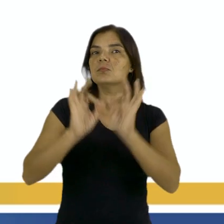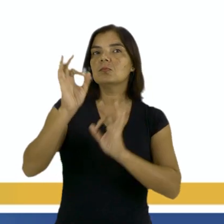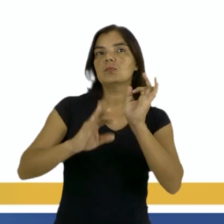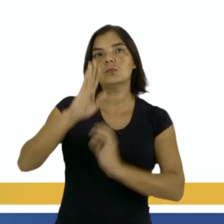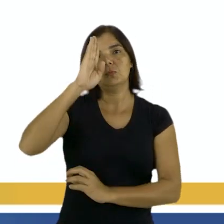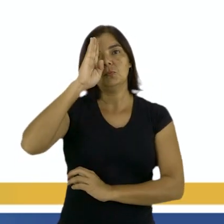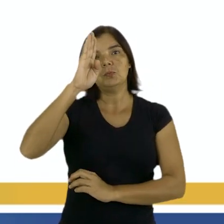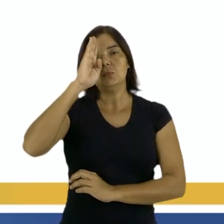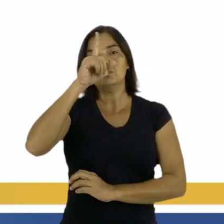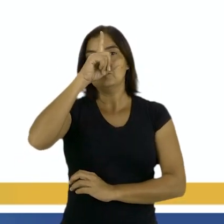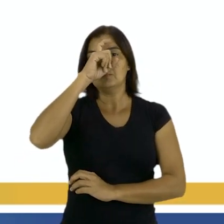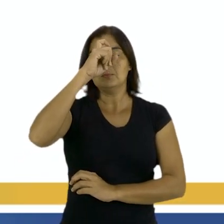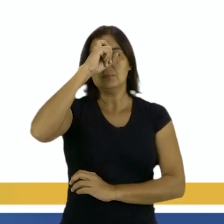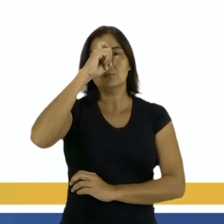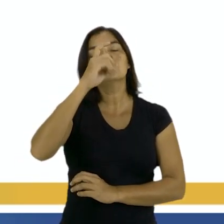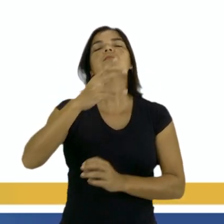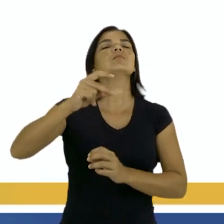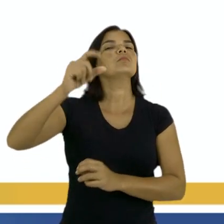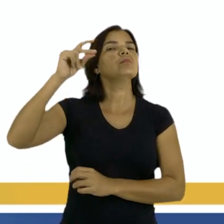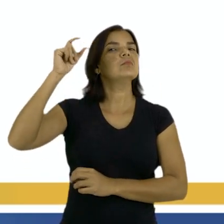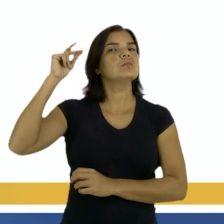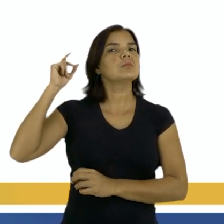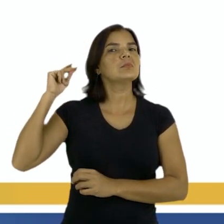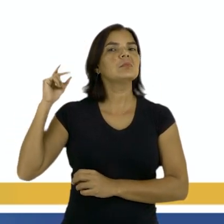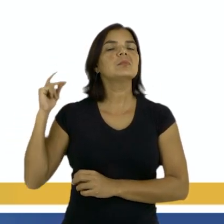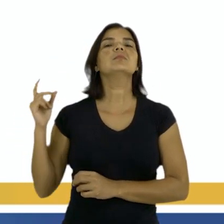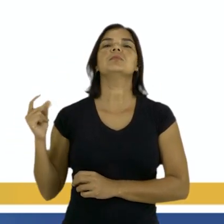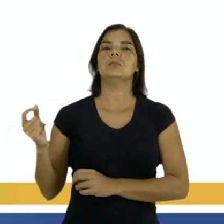Militar e Hospitalar Católica, que é uma ordem antiga, né,